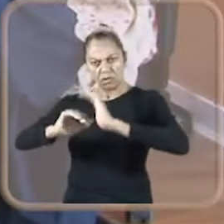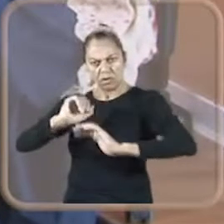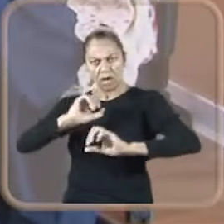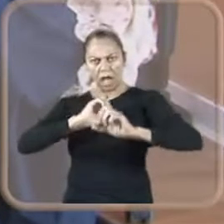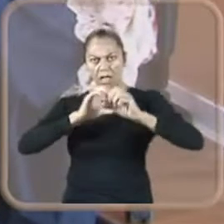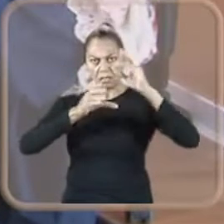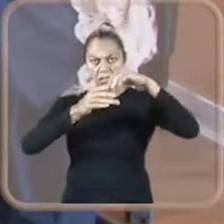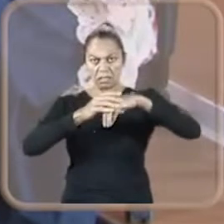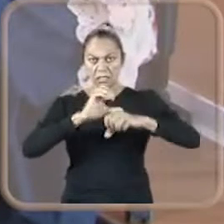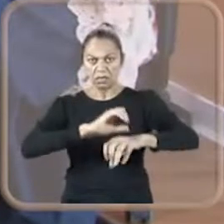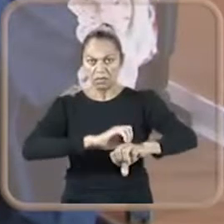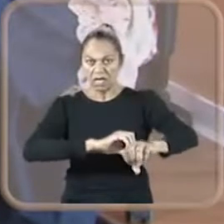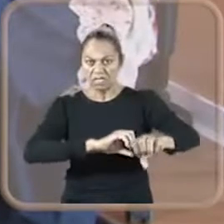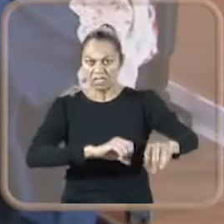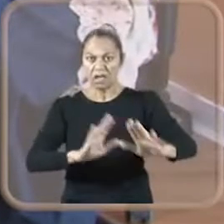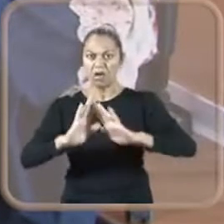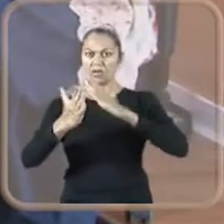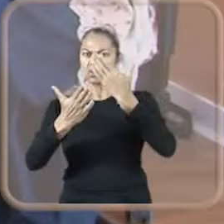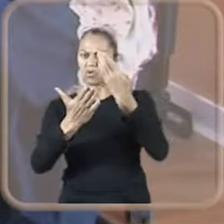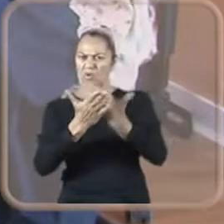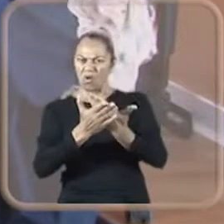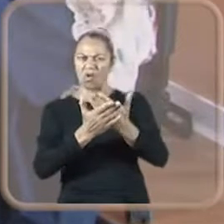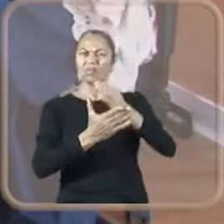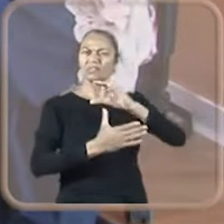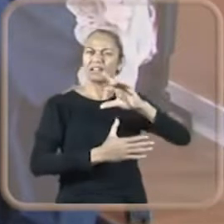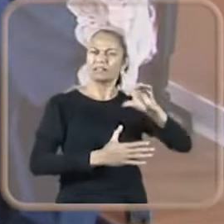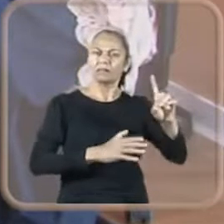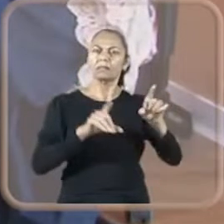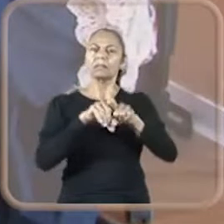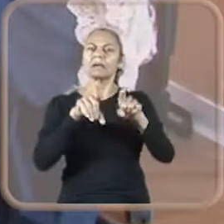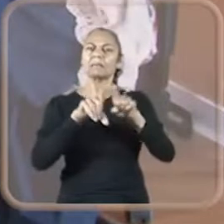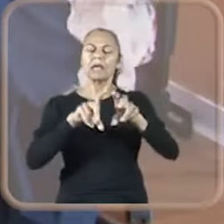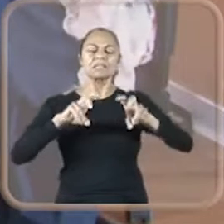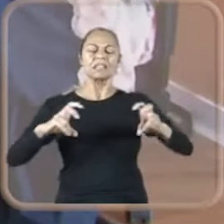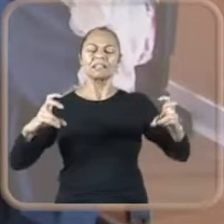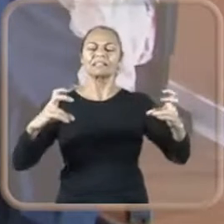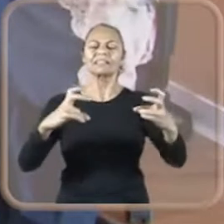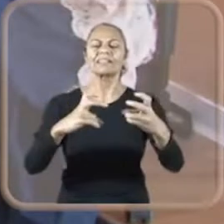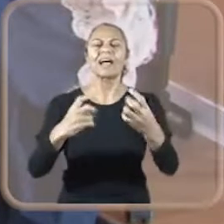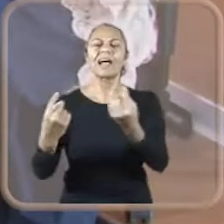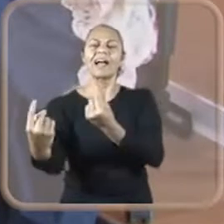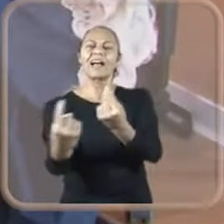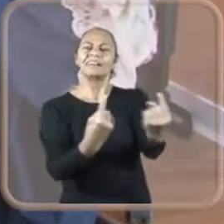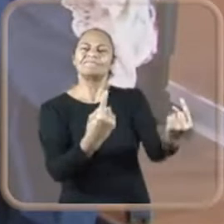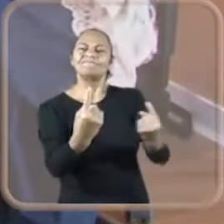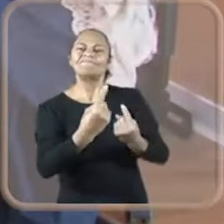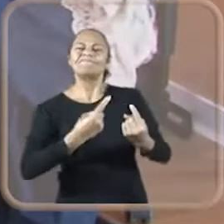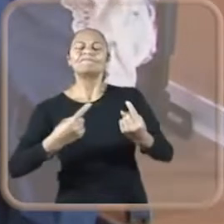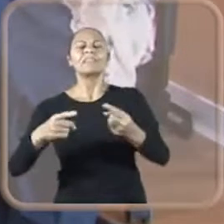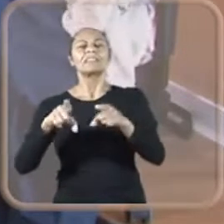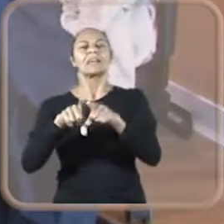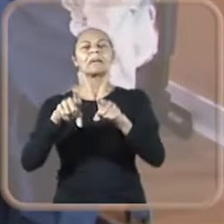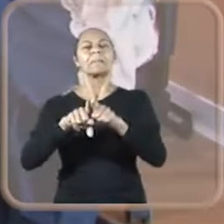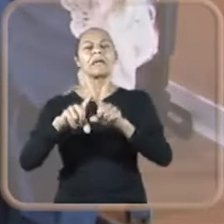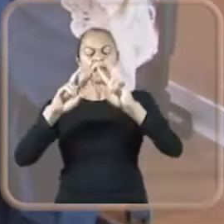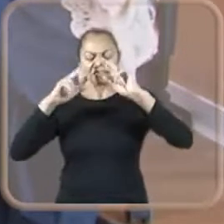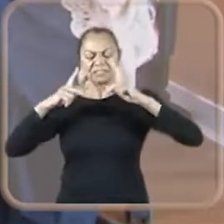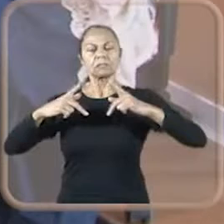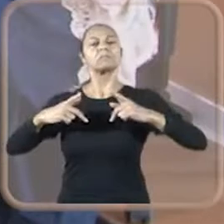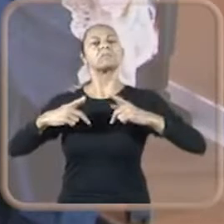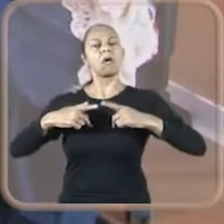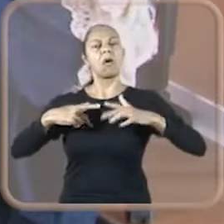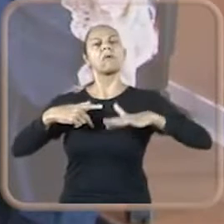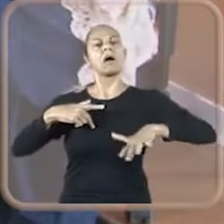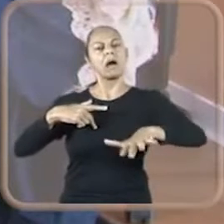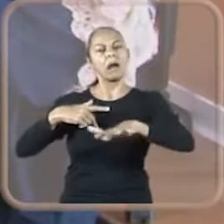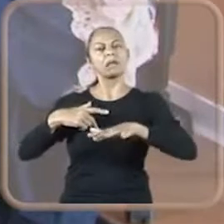educação, o corpo administrativo das escolas, poder se sentar também, não fazer só pelo outro, pelo público, mas eles também terem